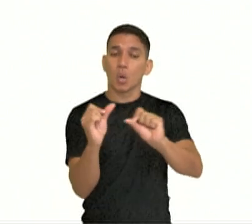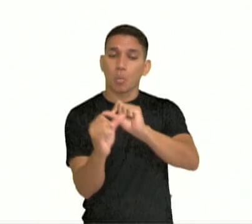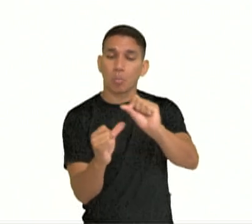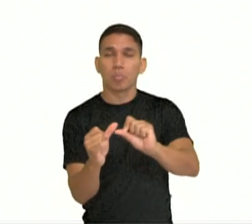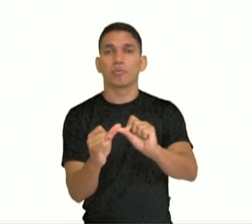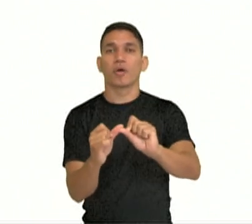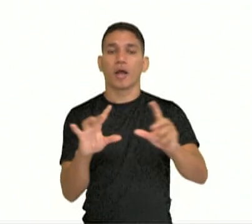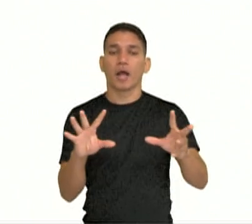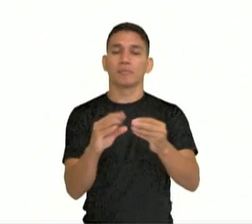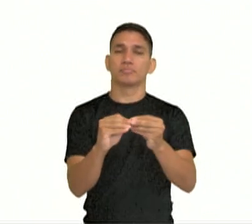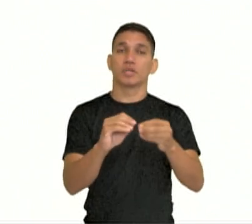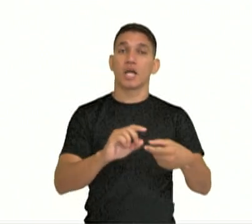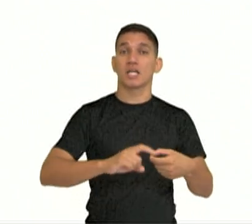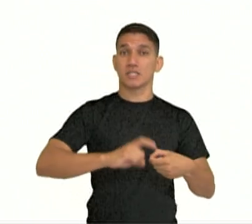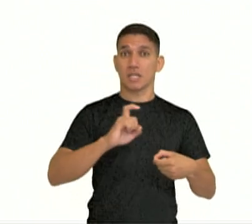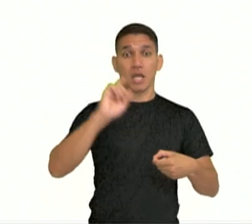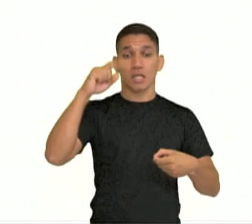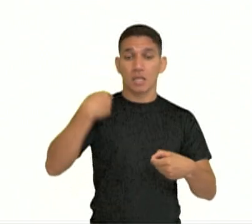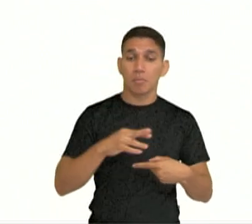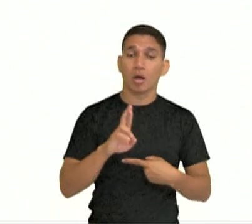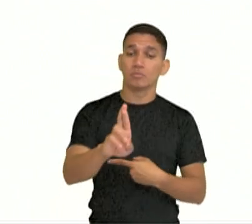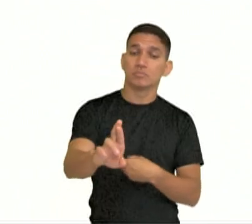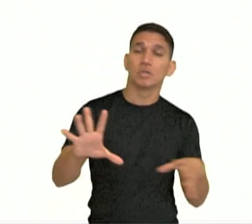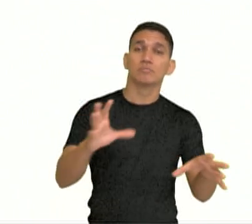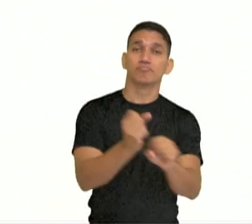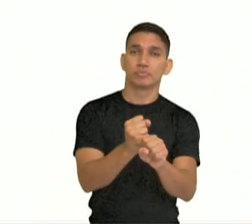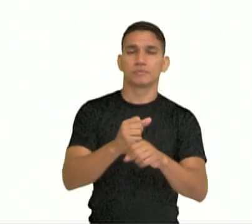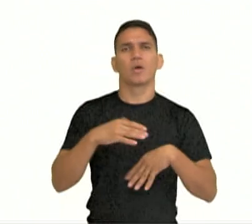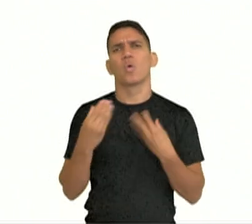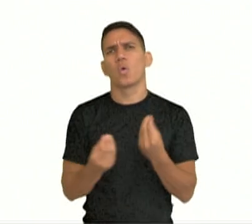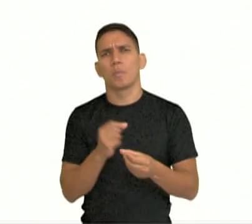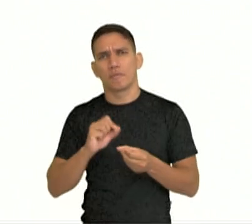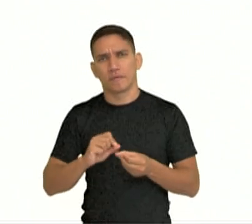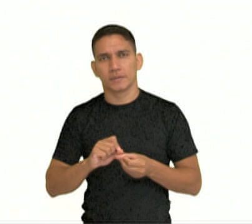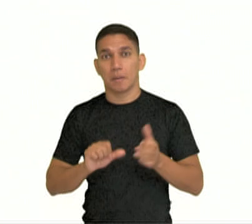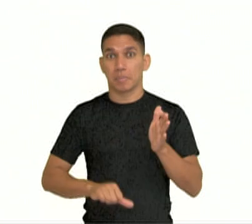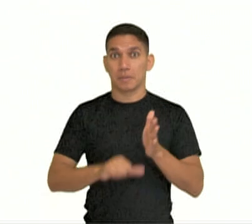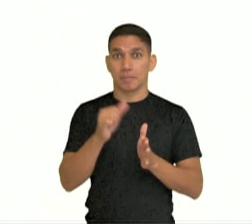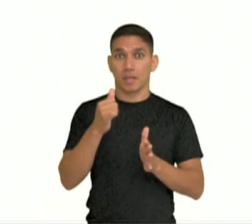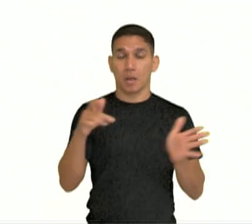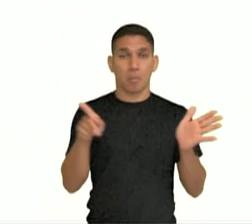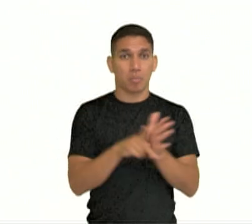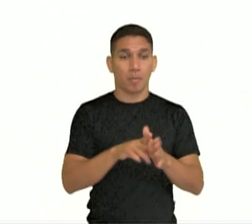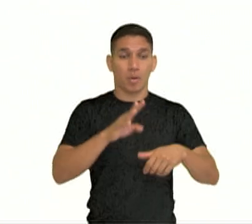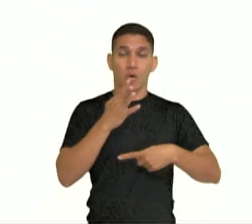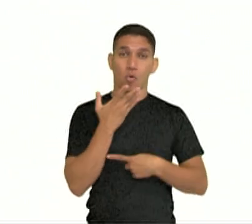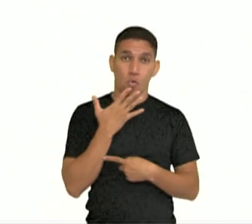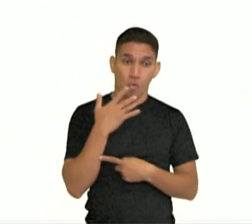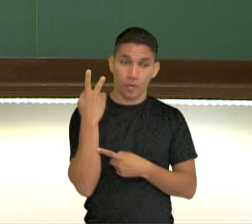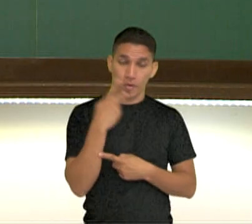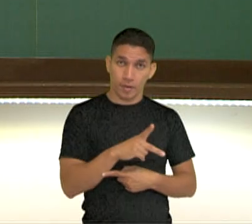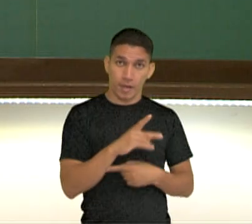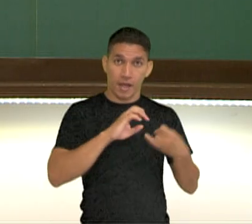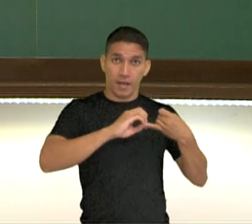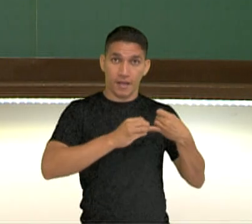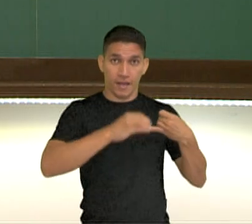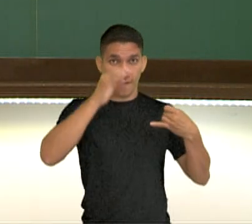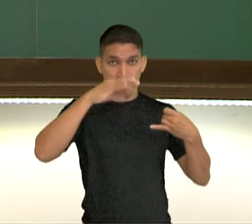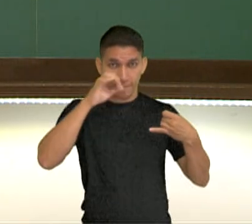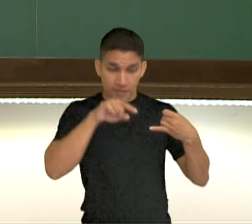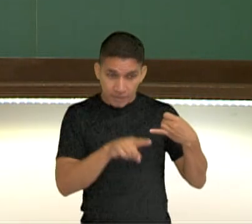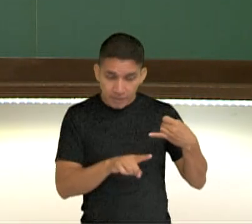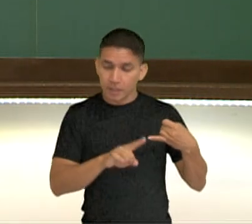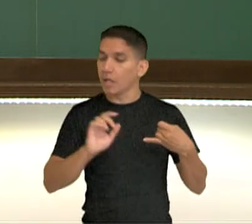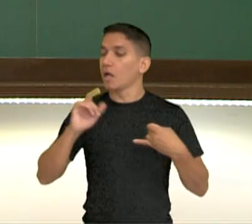e depois eu junto os resultados. Então, como é que eu faria isso? Eu faria primeiro o cruzamento referente à cor da ervilha, depois faria de forma separada